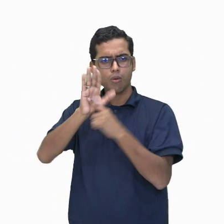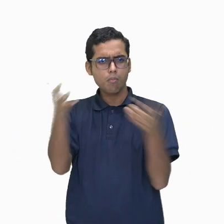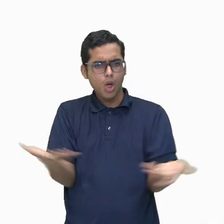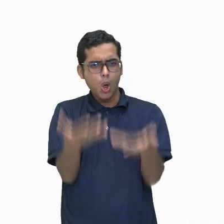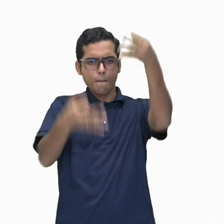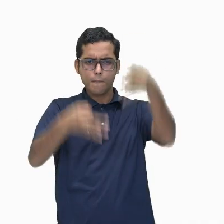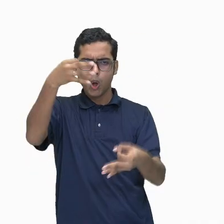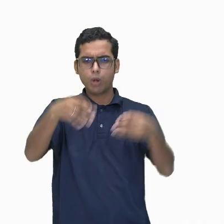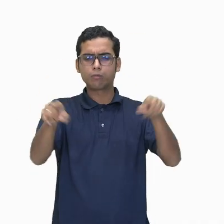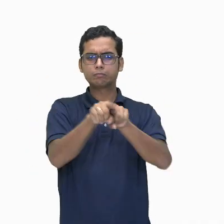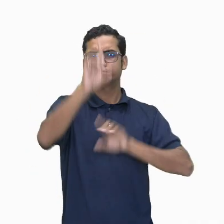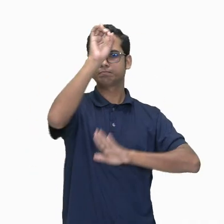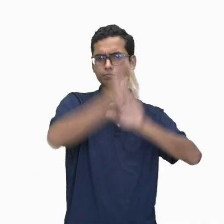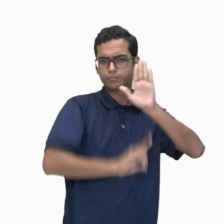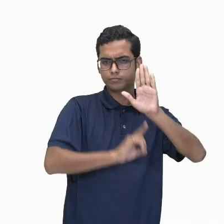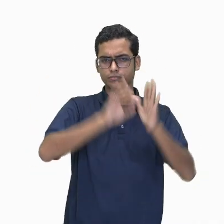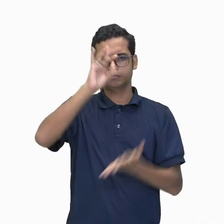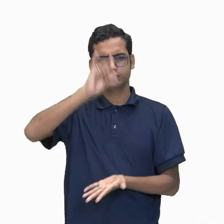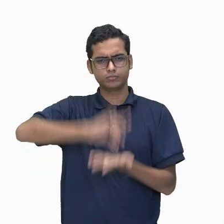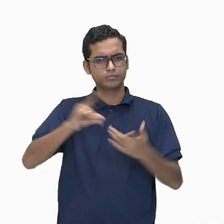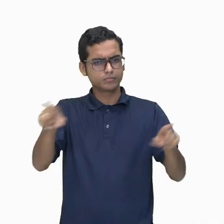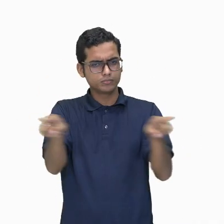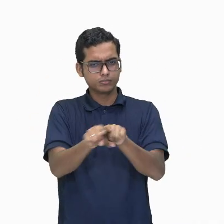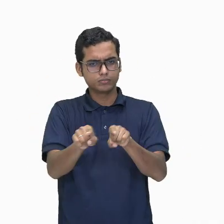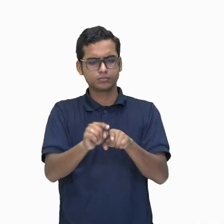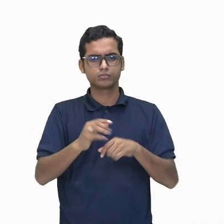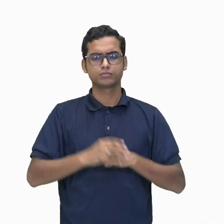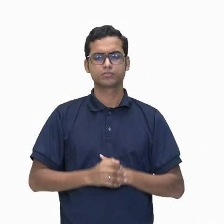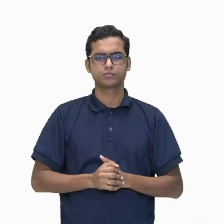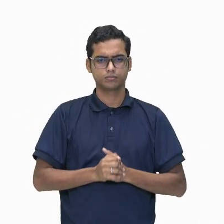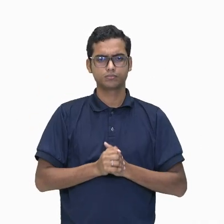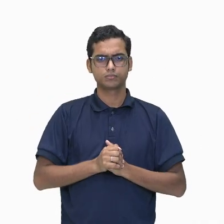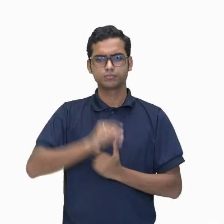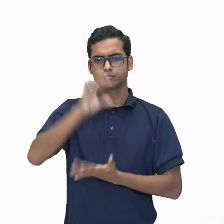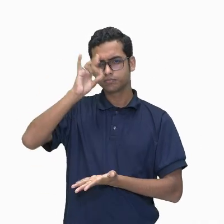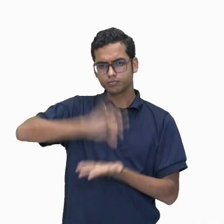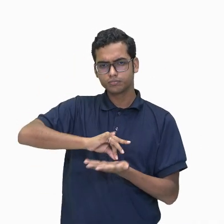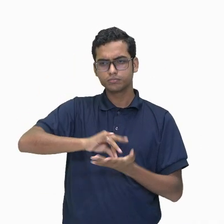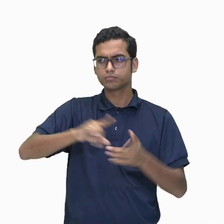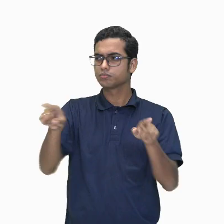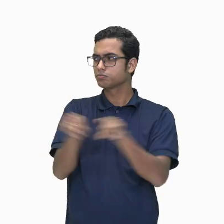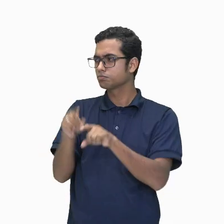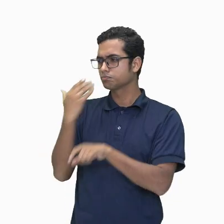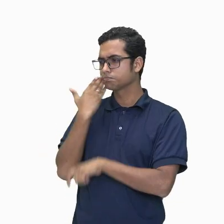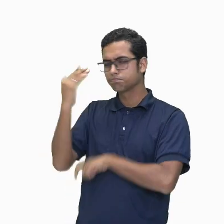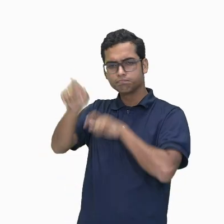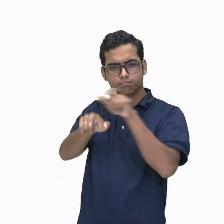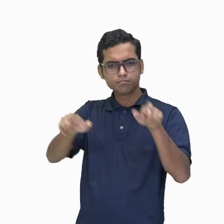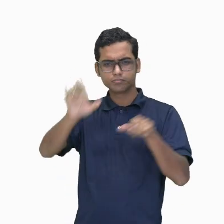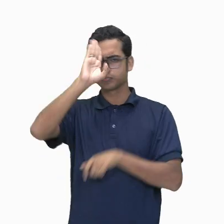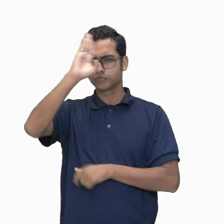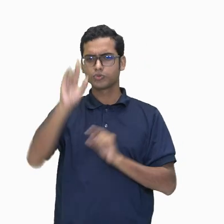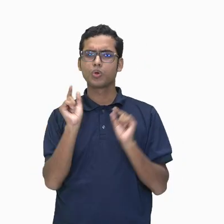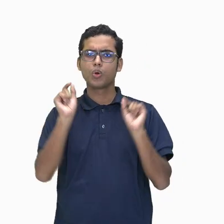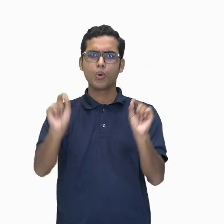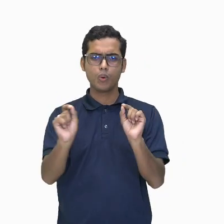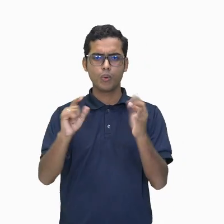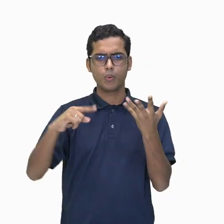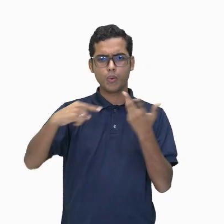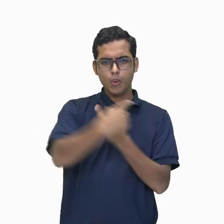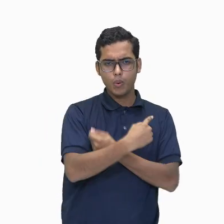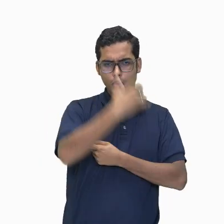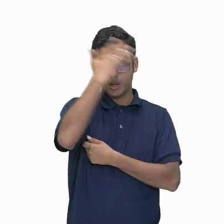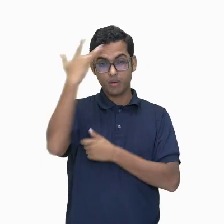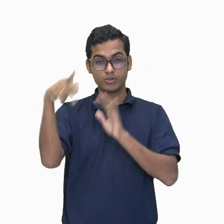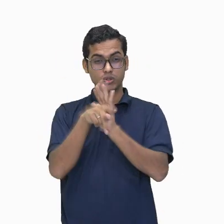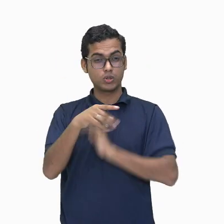que liberta escravos, faz justiça aos órfãos e viúvas, se faz presente principalmente junto aos mais abandonados